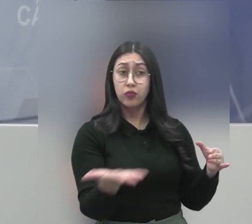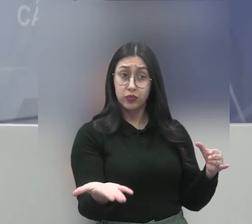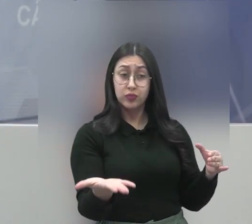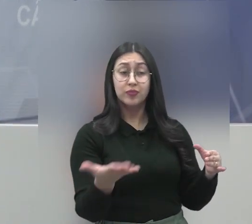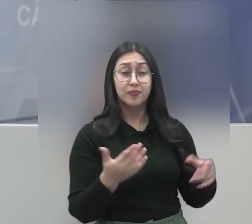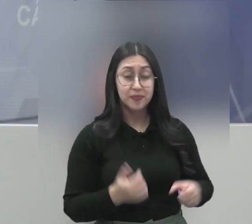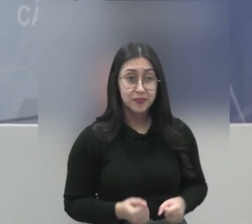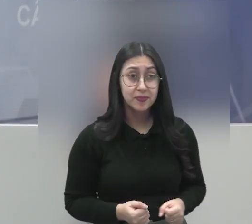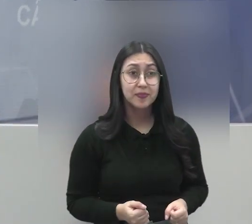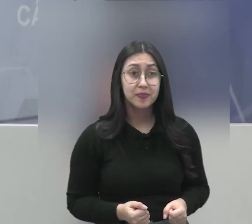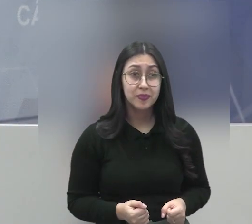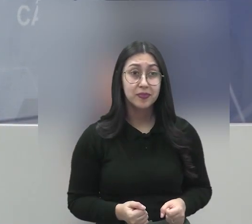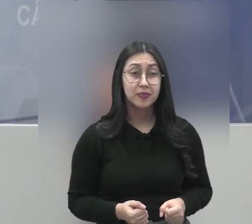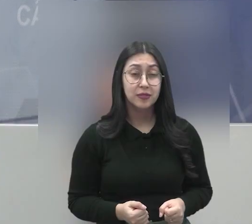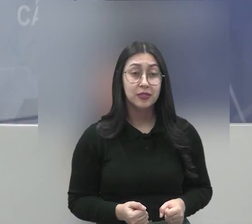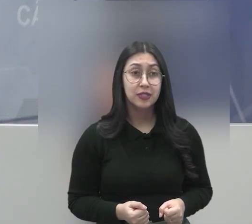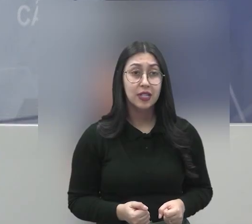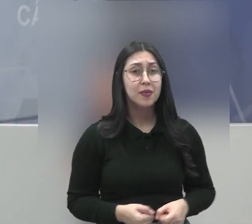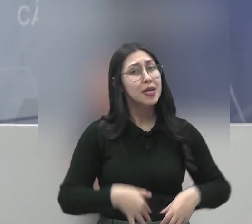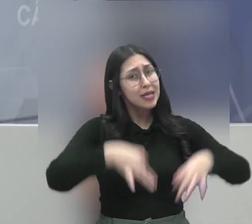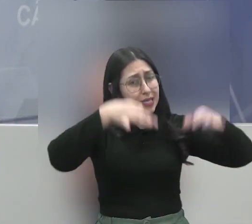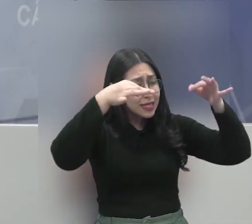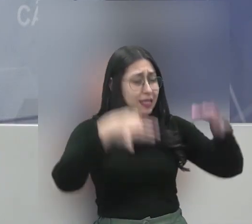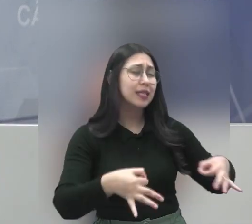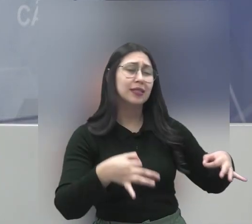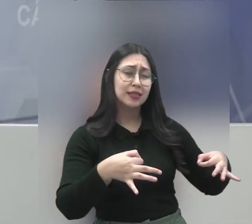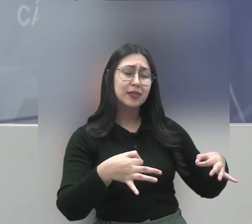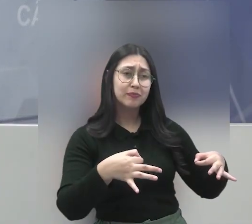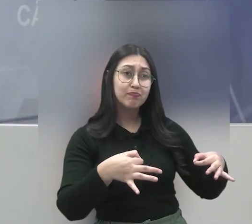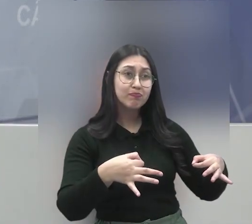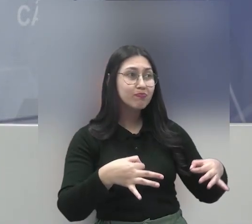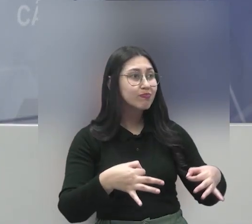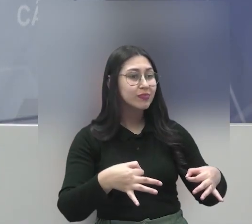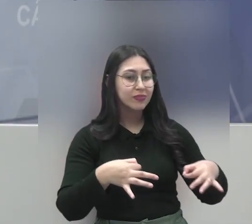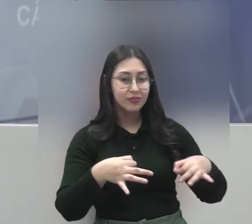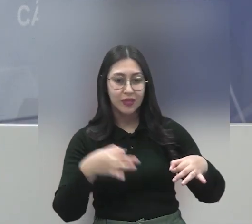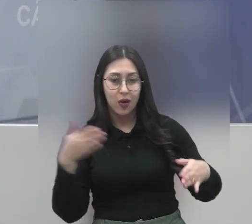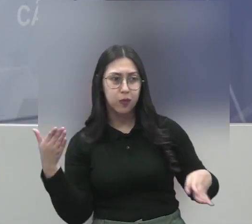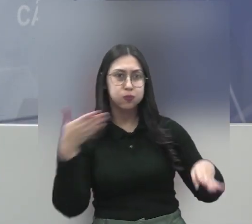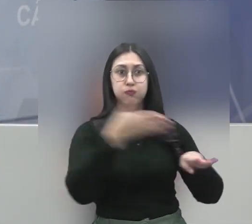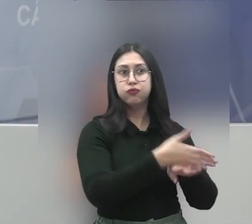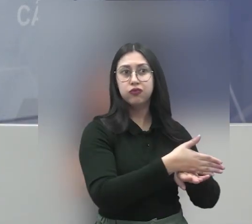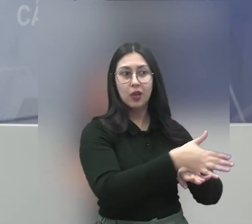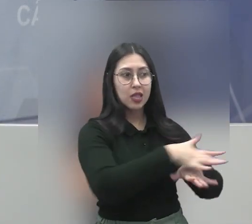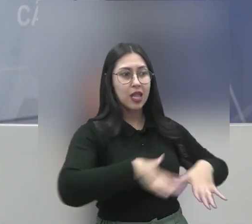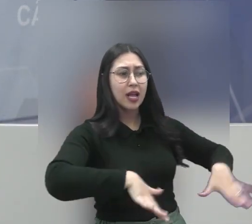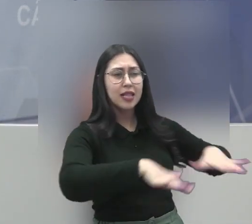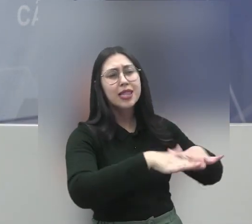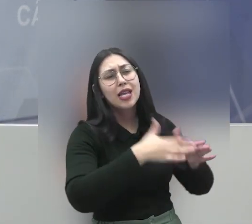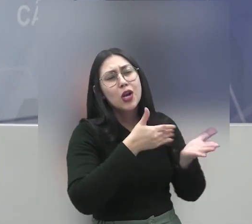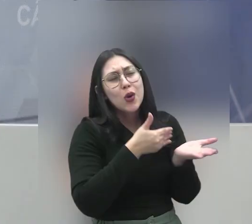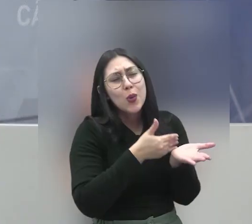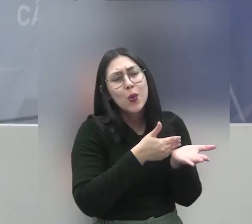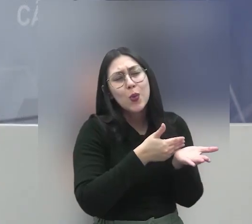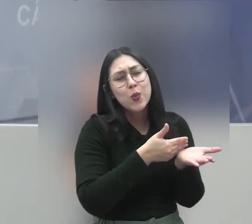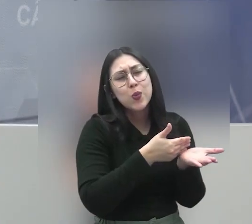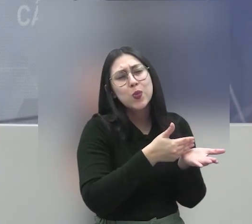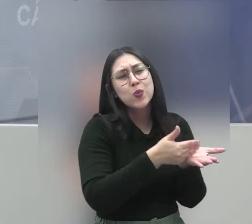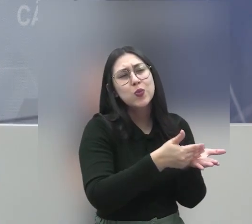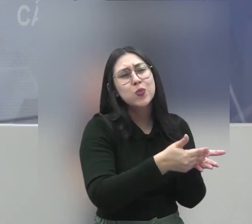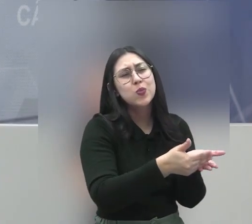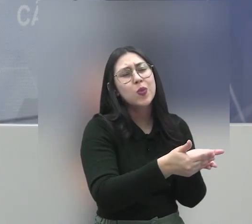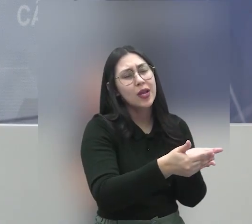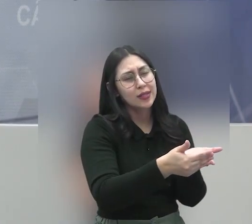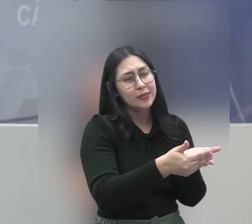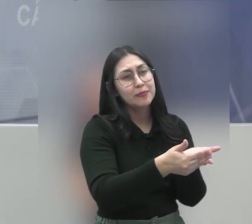né? Companhia nova. E com certeza o senhor chegou de um jeito, a companhia estava engatinhando ainda.